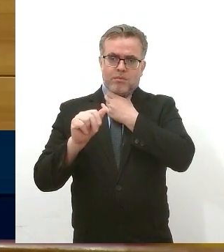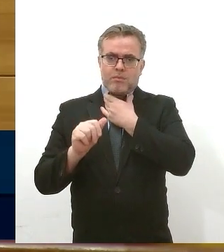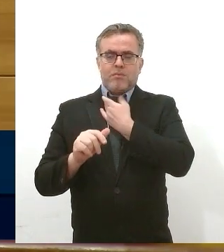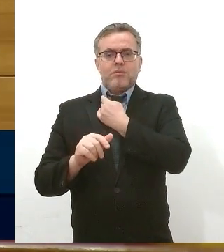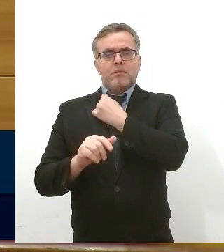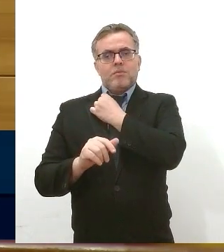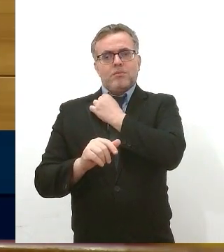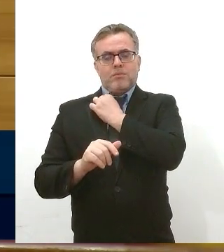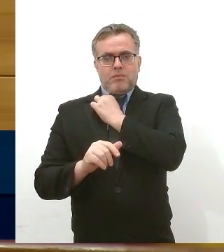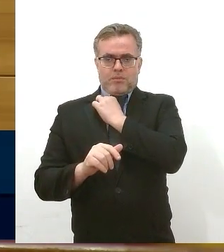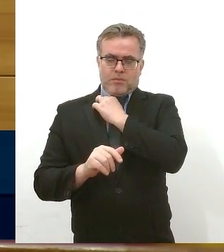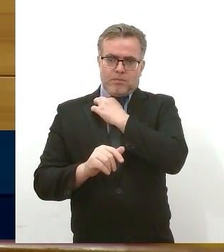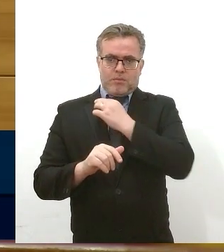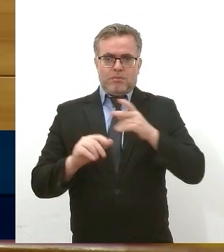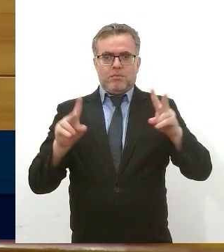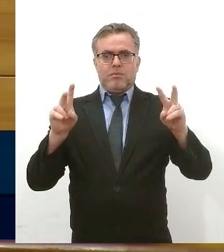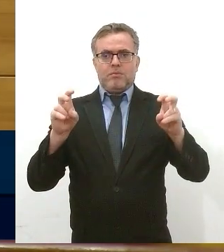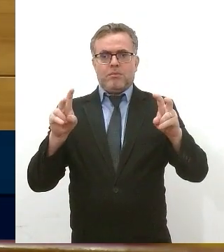do expediente.